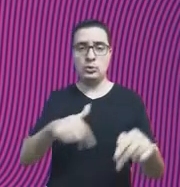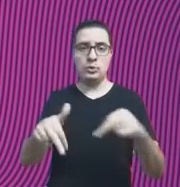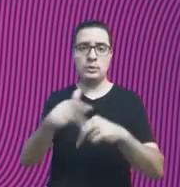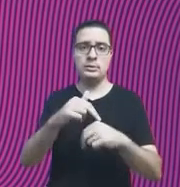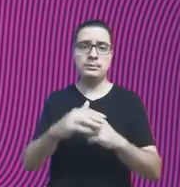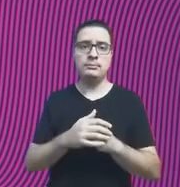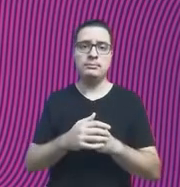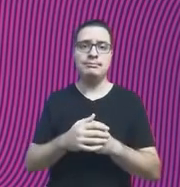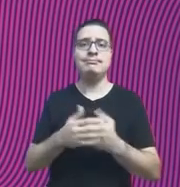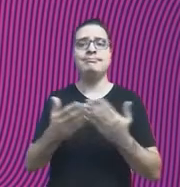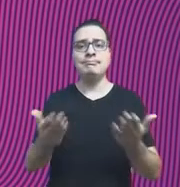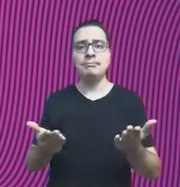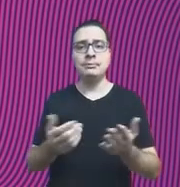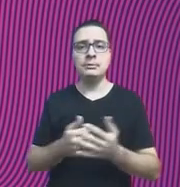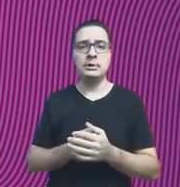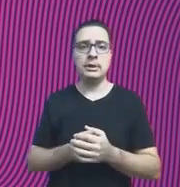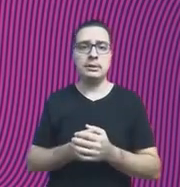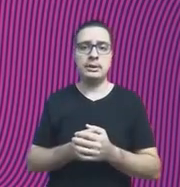isso.